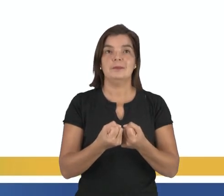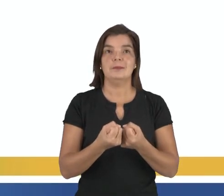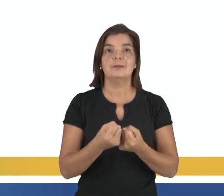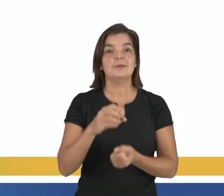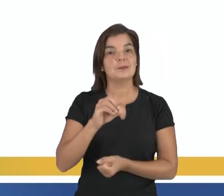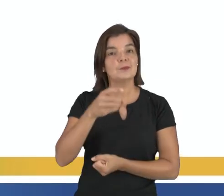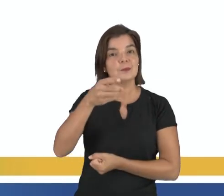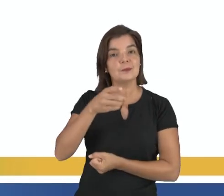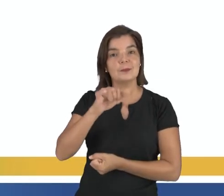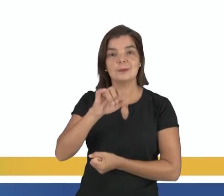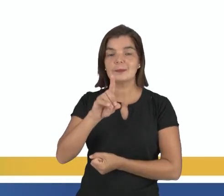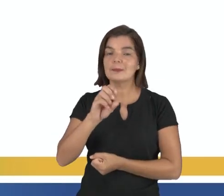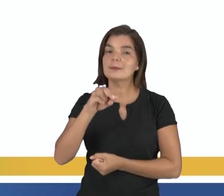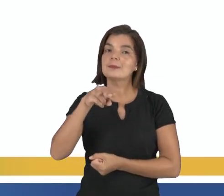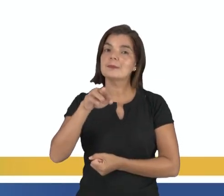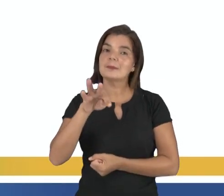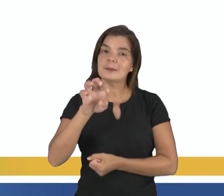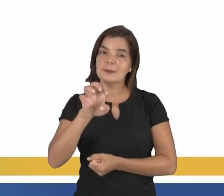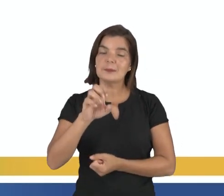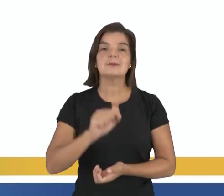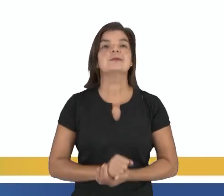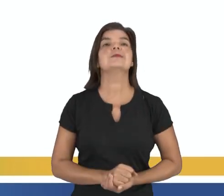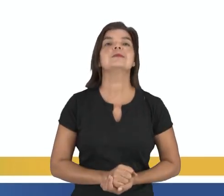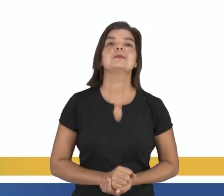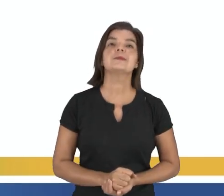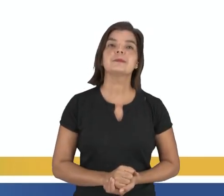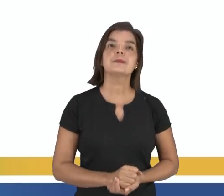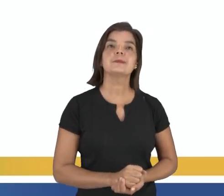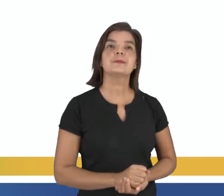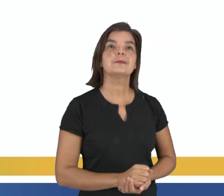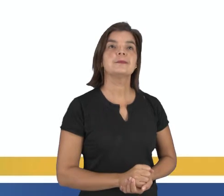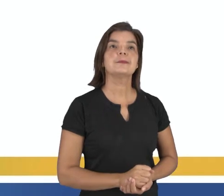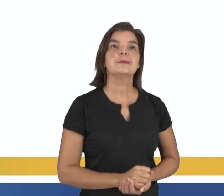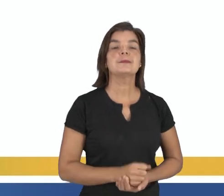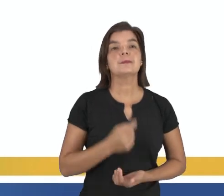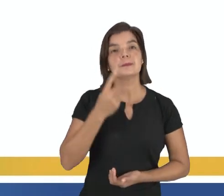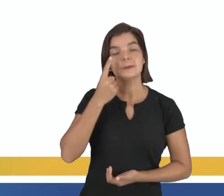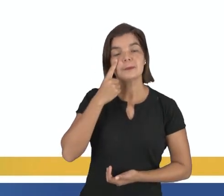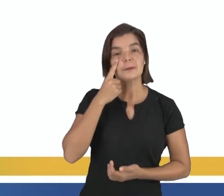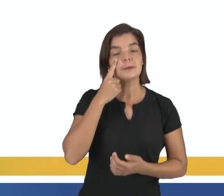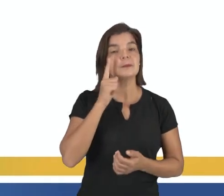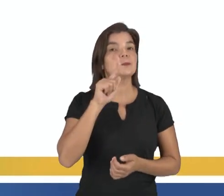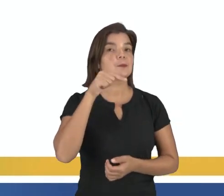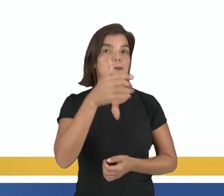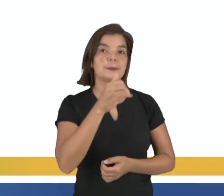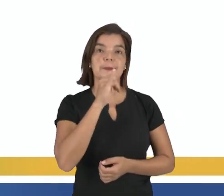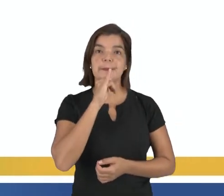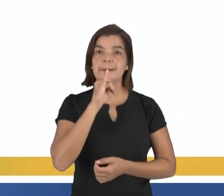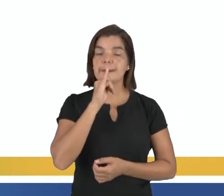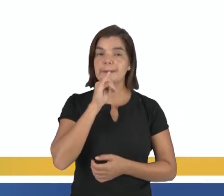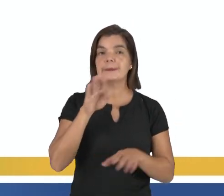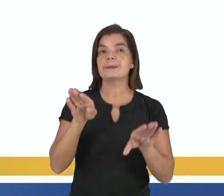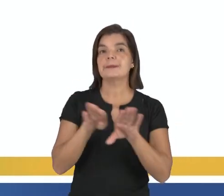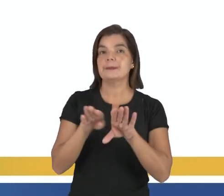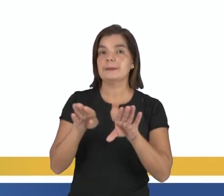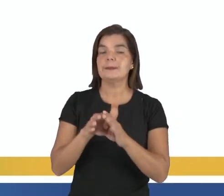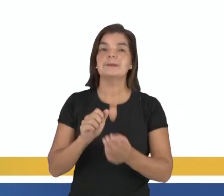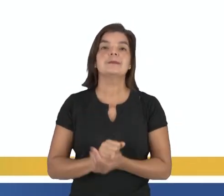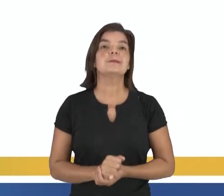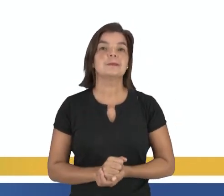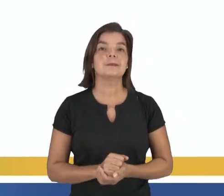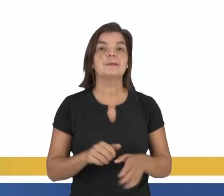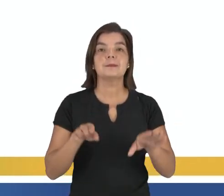o agente oxidante, beleza? Então, aqui a gente vai ver outro exemplo também, a gente vai identificar quem é um